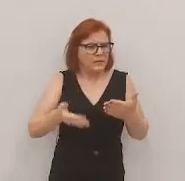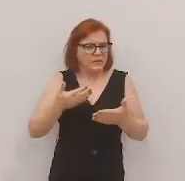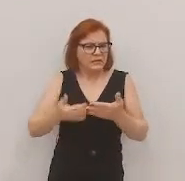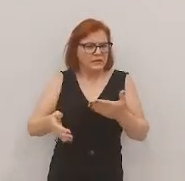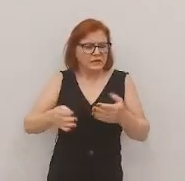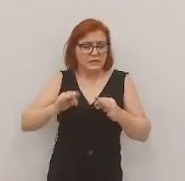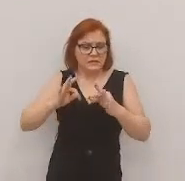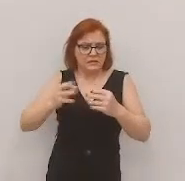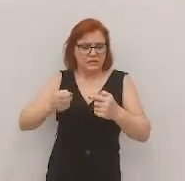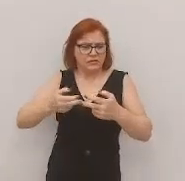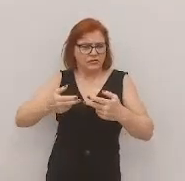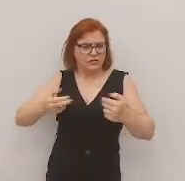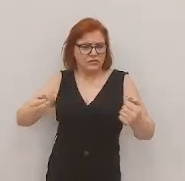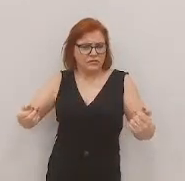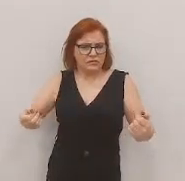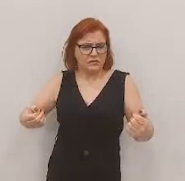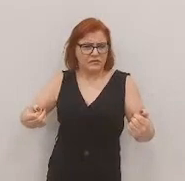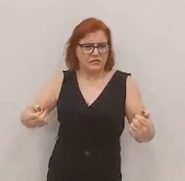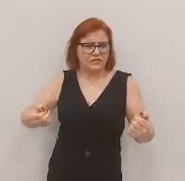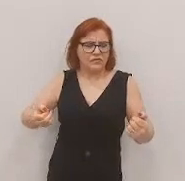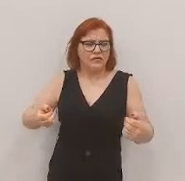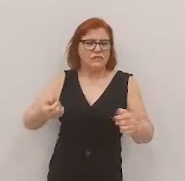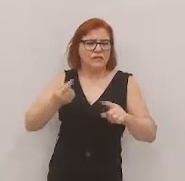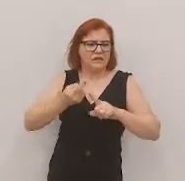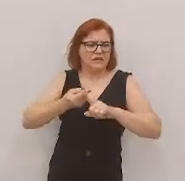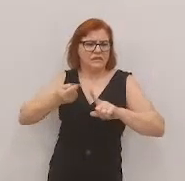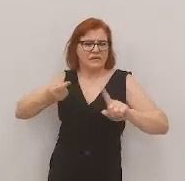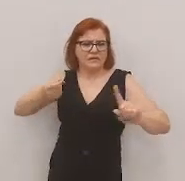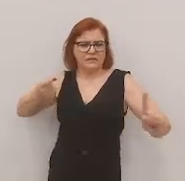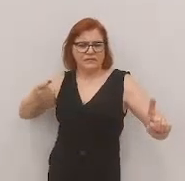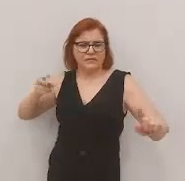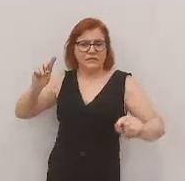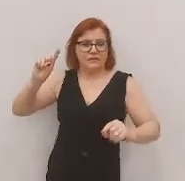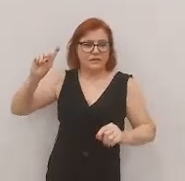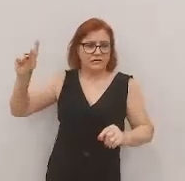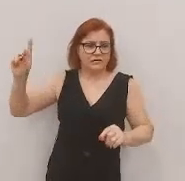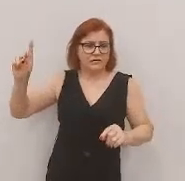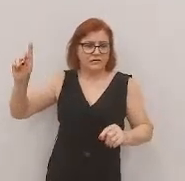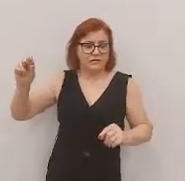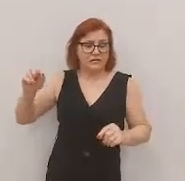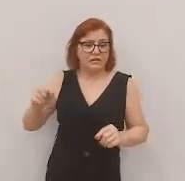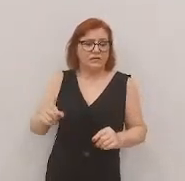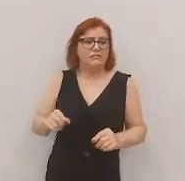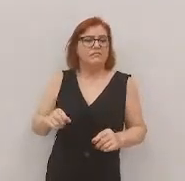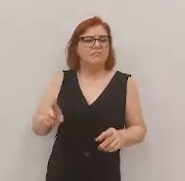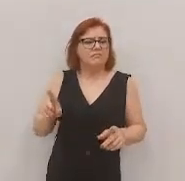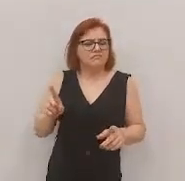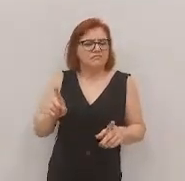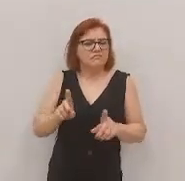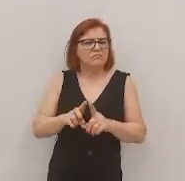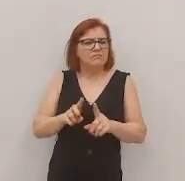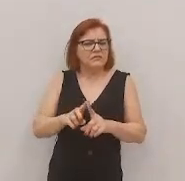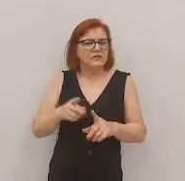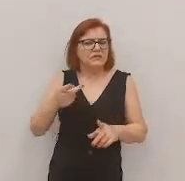ele blasfemaria contra o Senhor. A mulher dele falou, né,